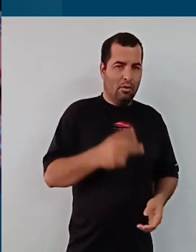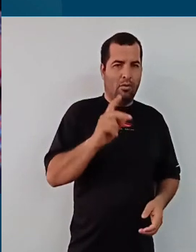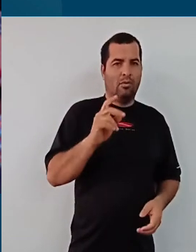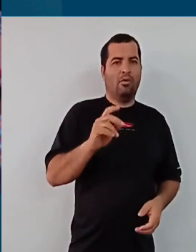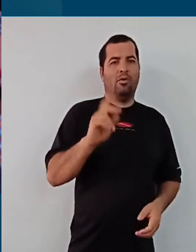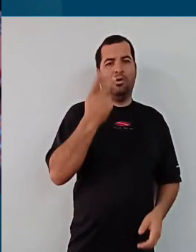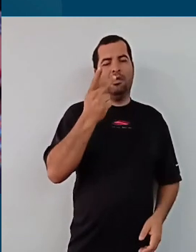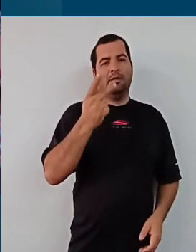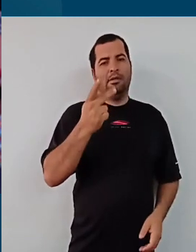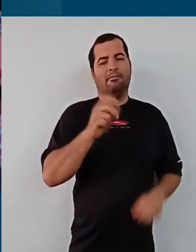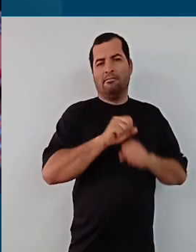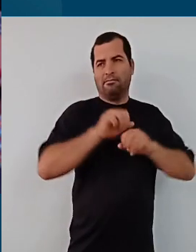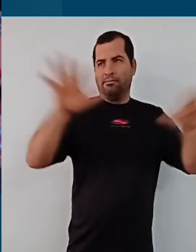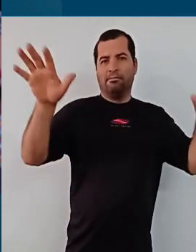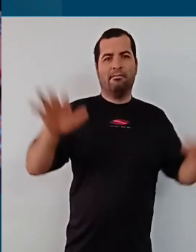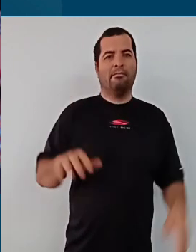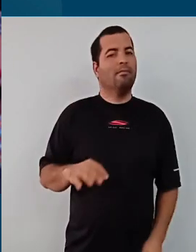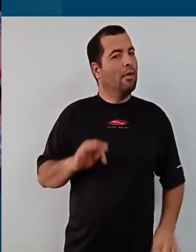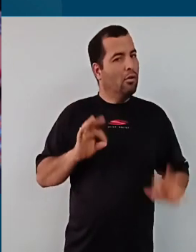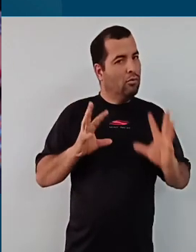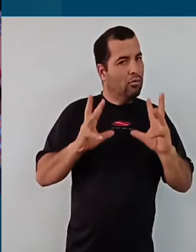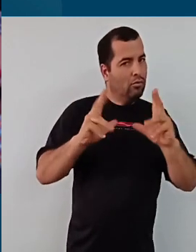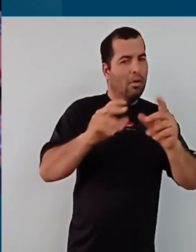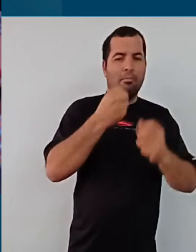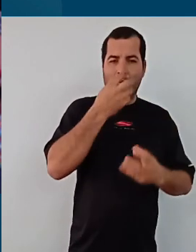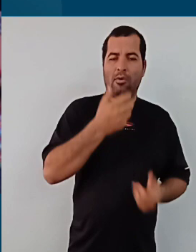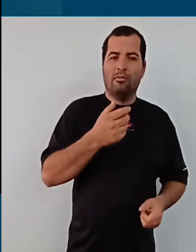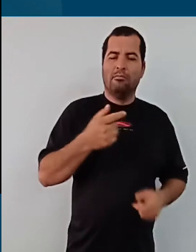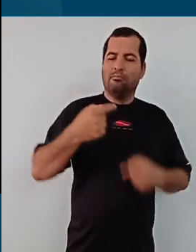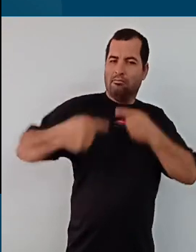foi muito bacana esse momento de discussão.